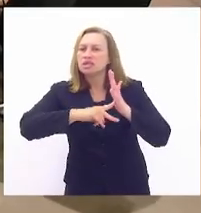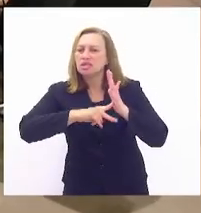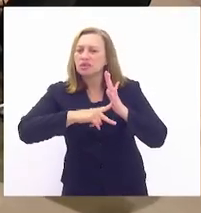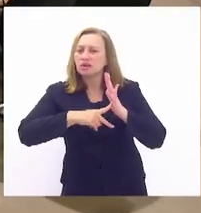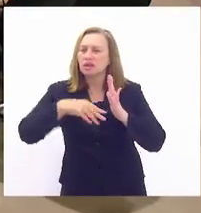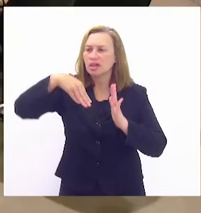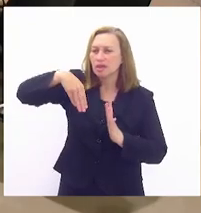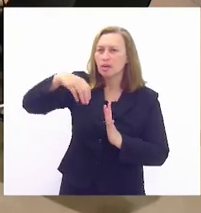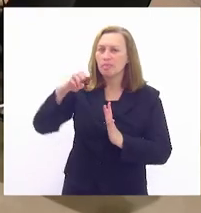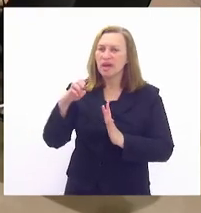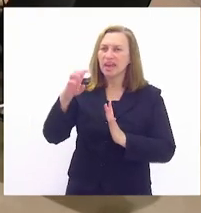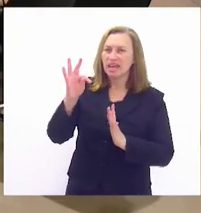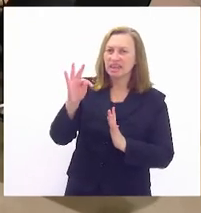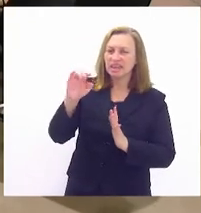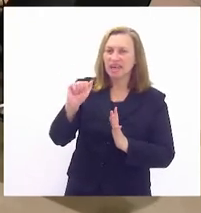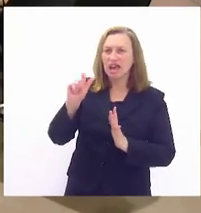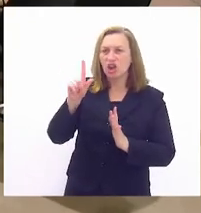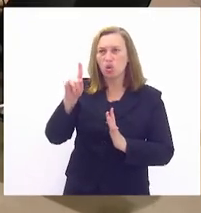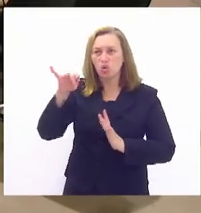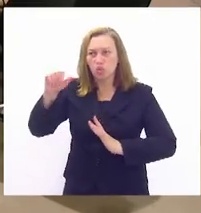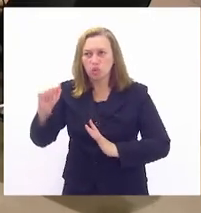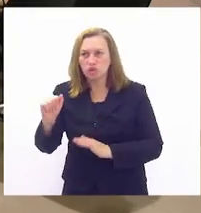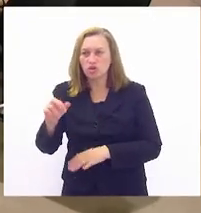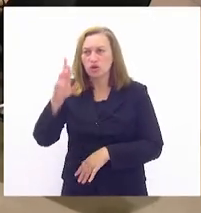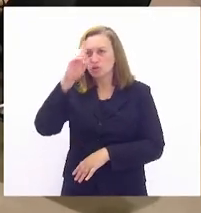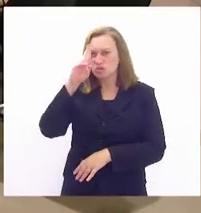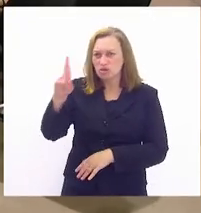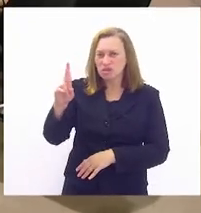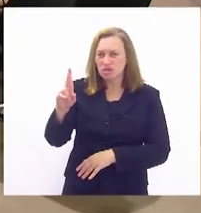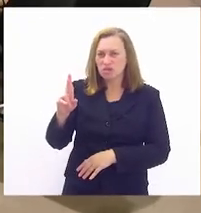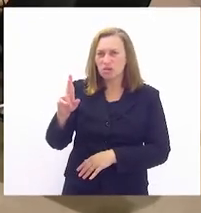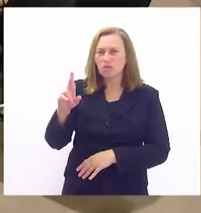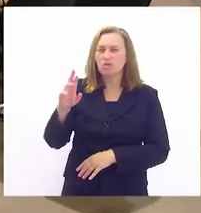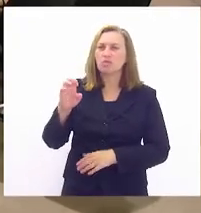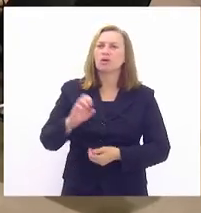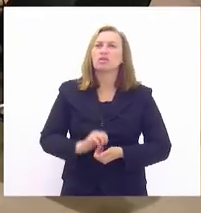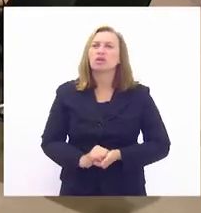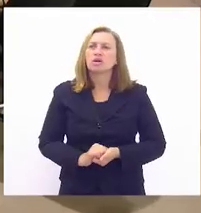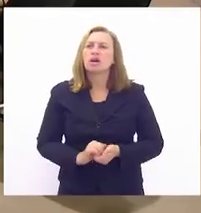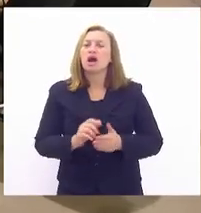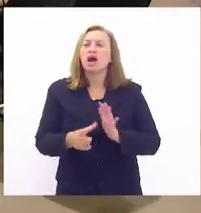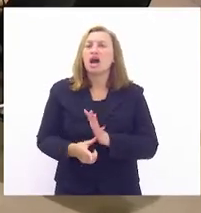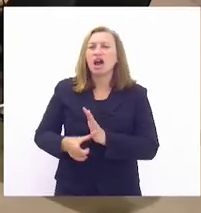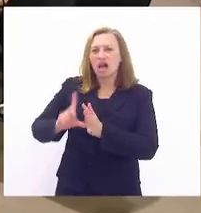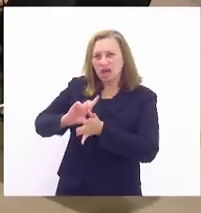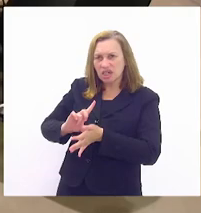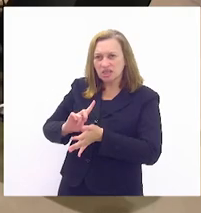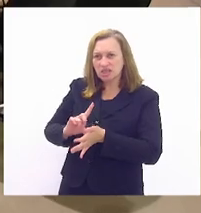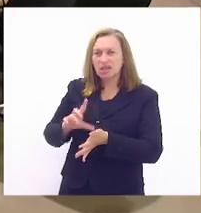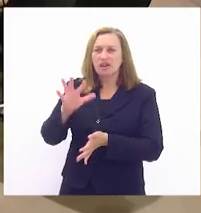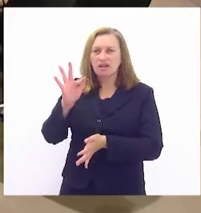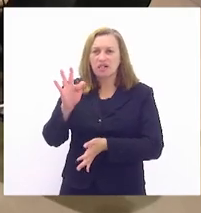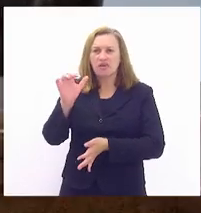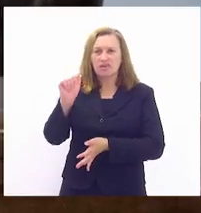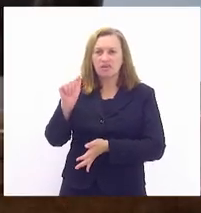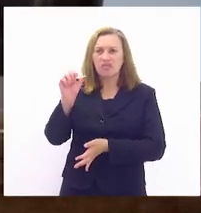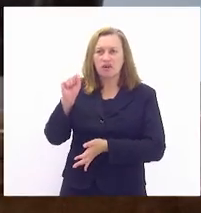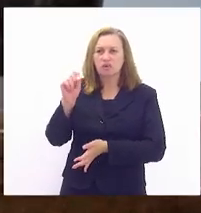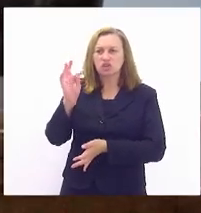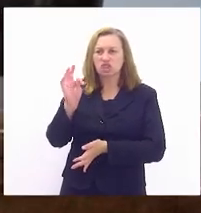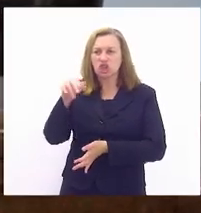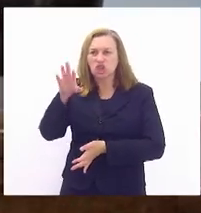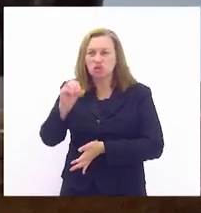Metalúrgicos do Fluminense, o senhor Maurício Faustino. Mas antes do senhor Maurício Faustino começar a falar, eu